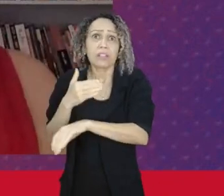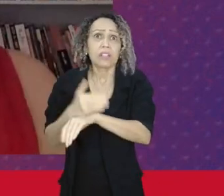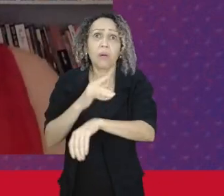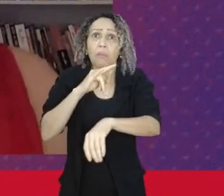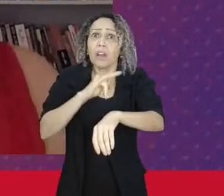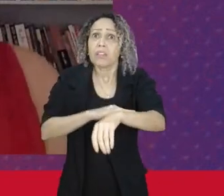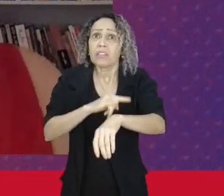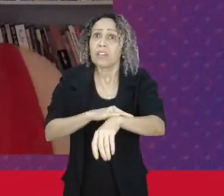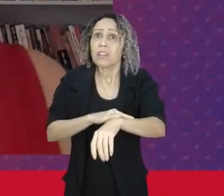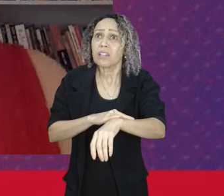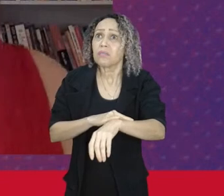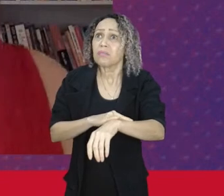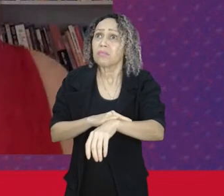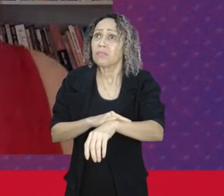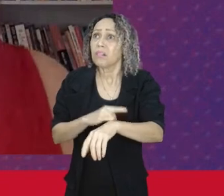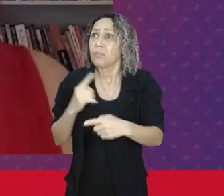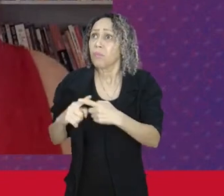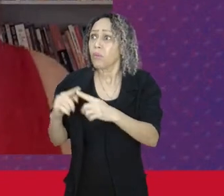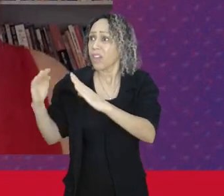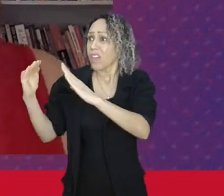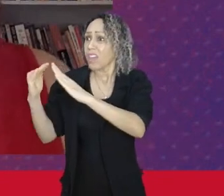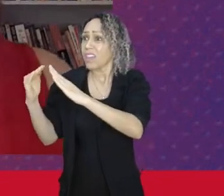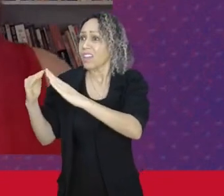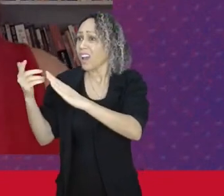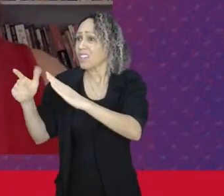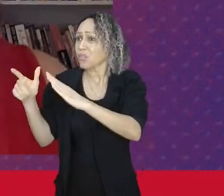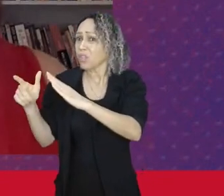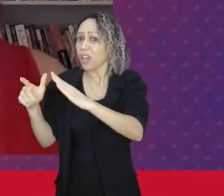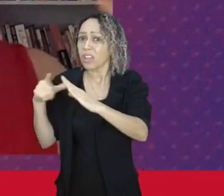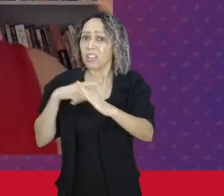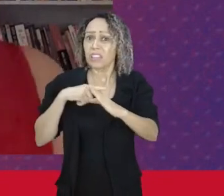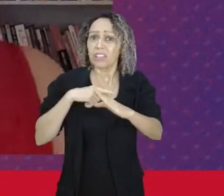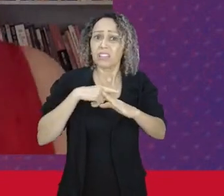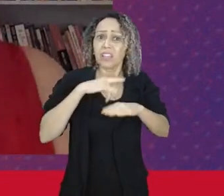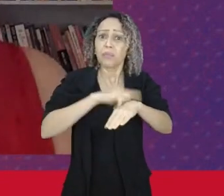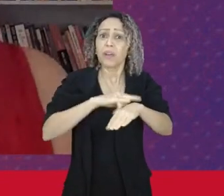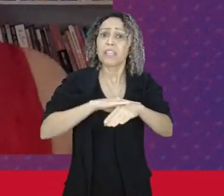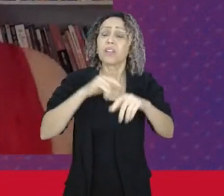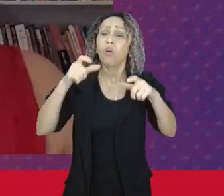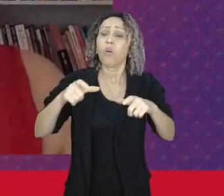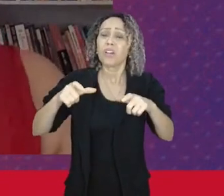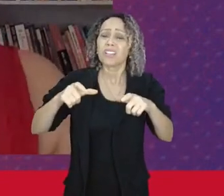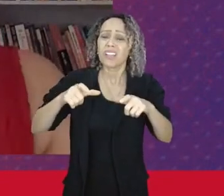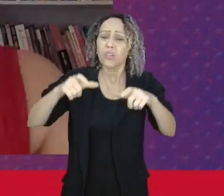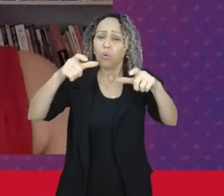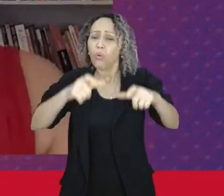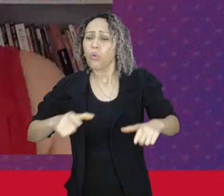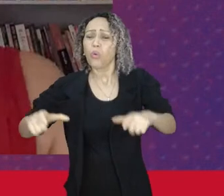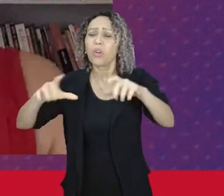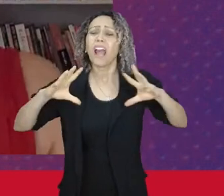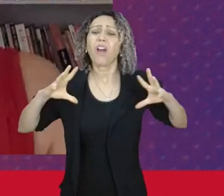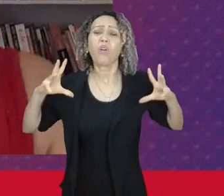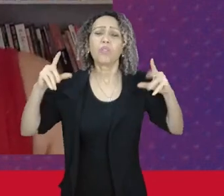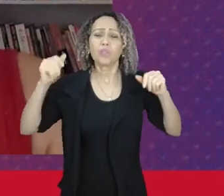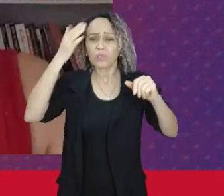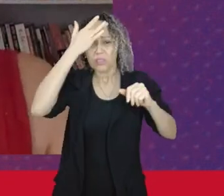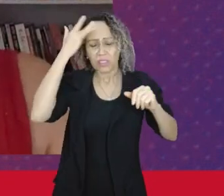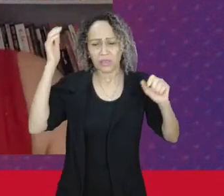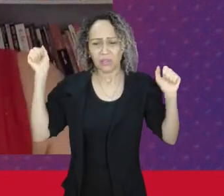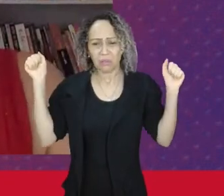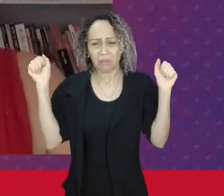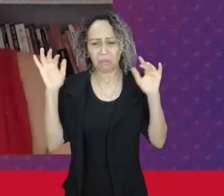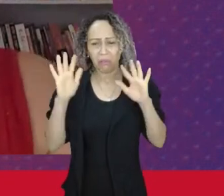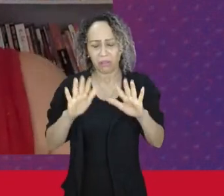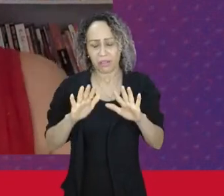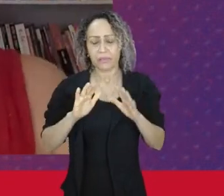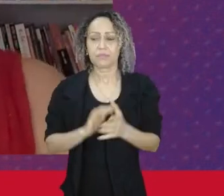é a cidade conhecida como a Cidade dos Ventos. Tem várias medidas na cidade para contenção dos